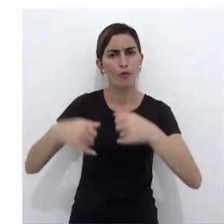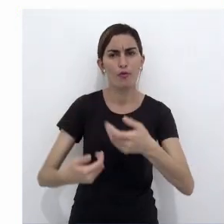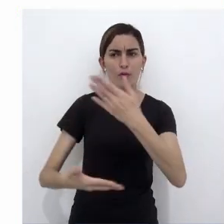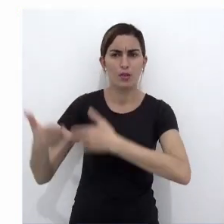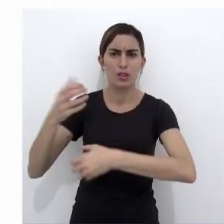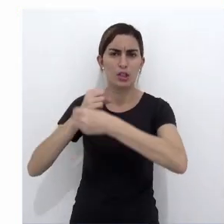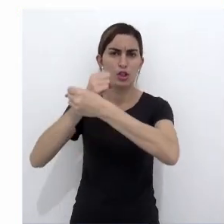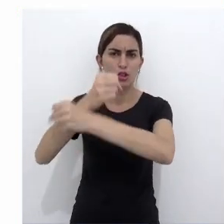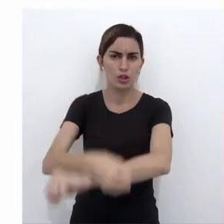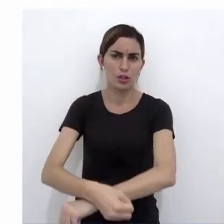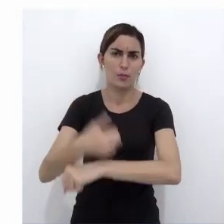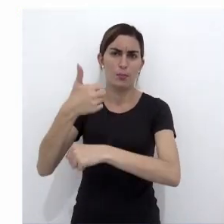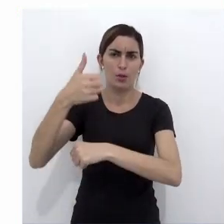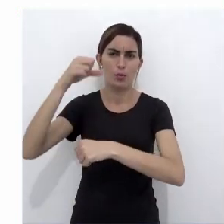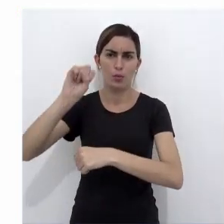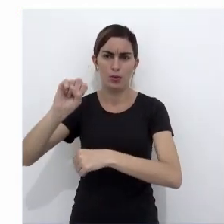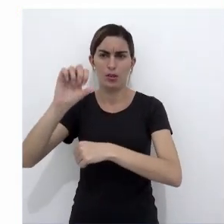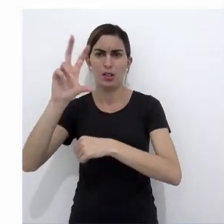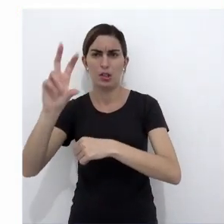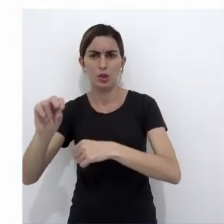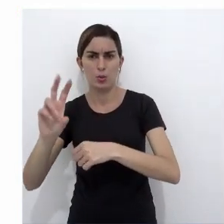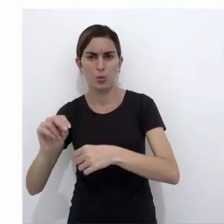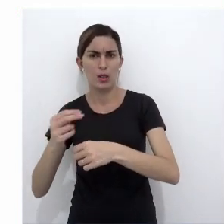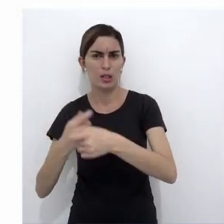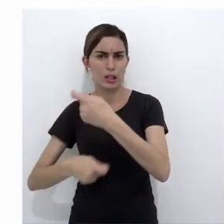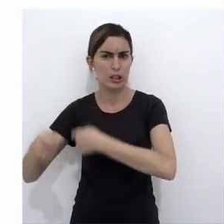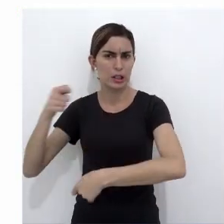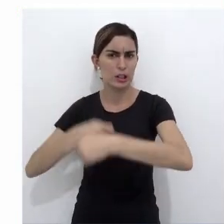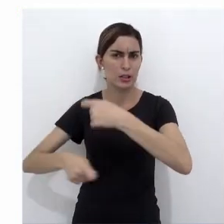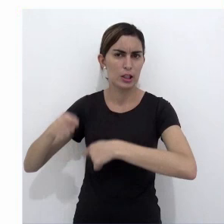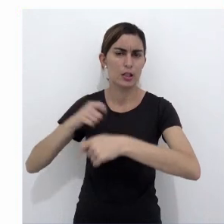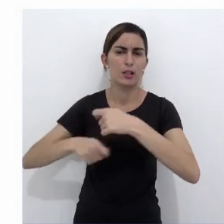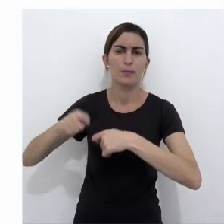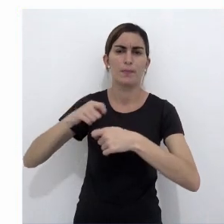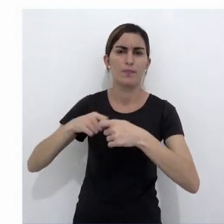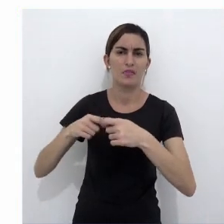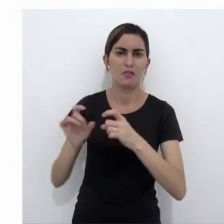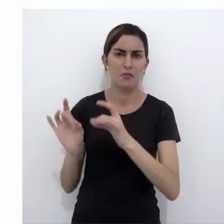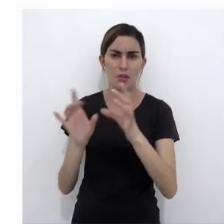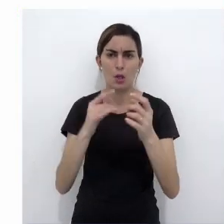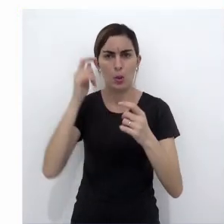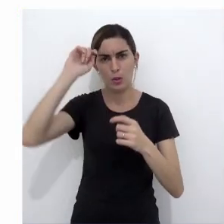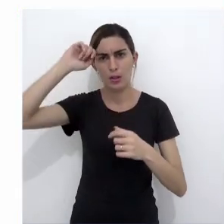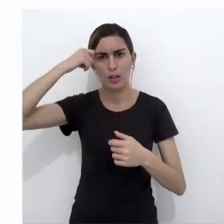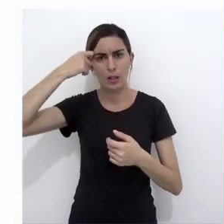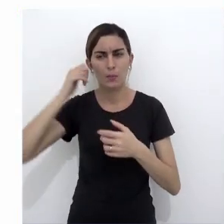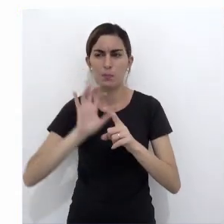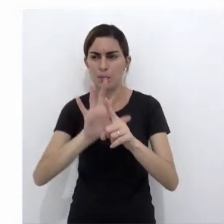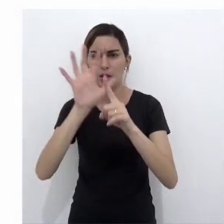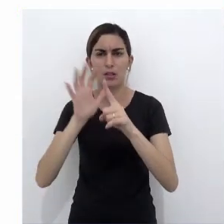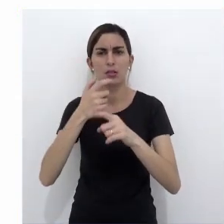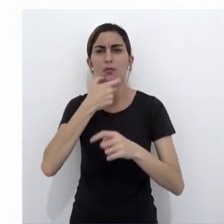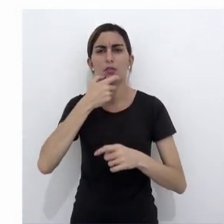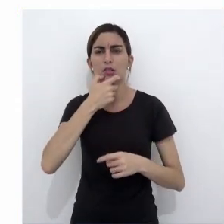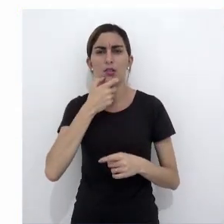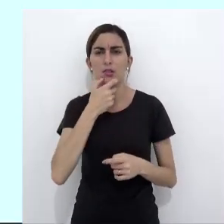1850. Ok? Esse fim do tráfico negreiro aí foi, na realidade, uma grandes pressões que a Inglaterra